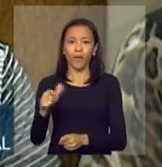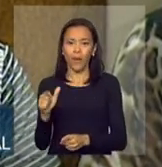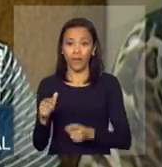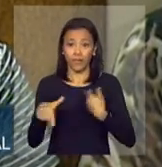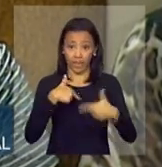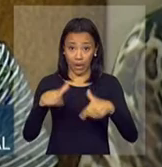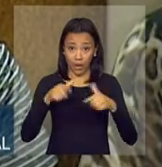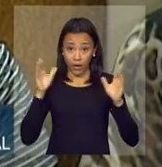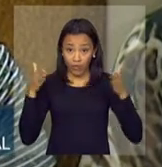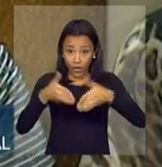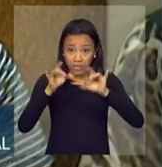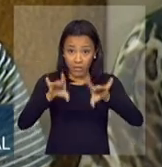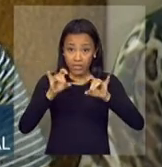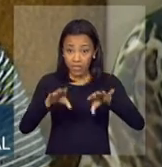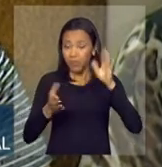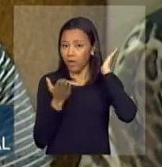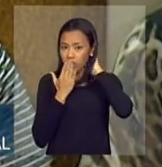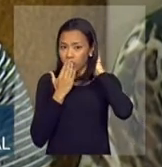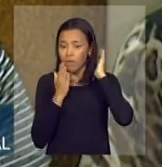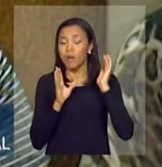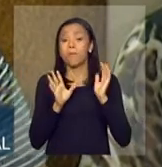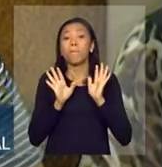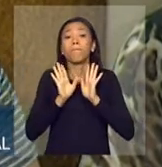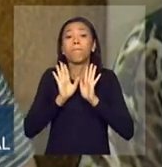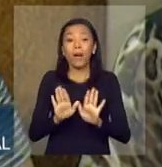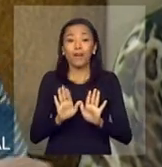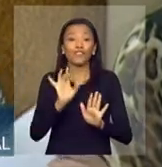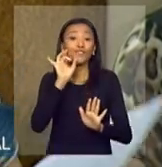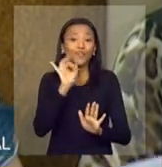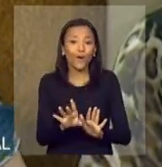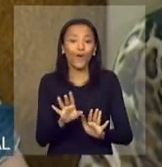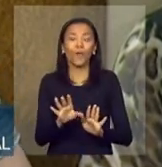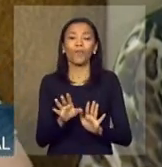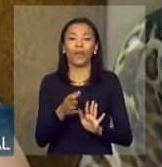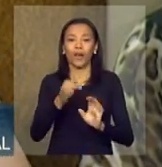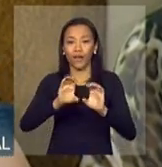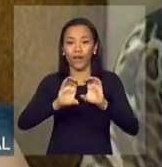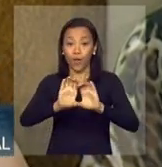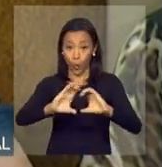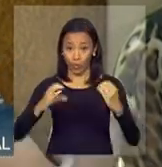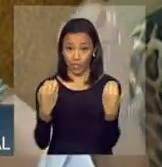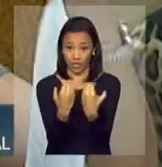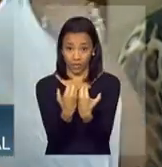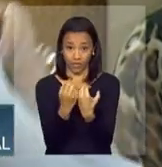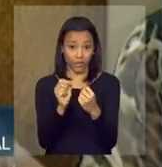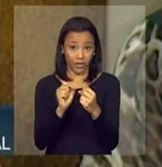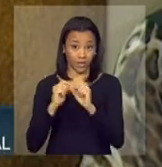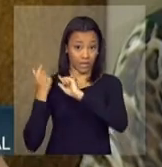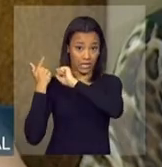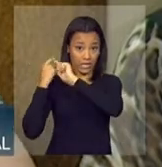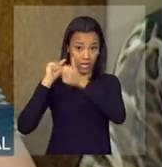para indígenas, porém, somente para comunidades tradicionais.